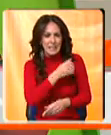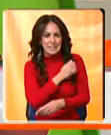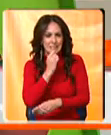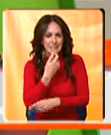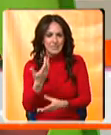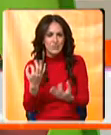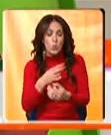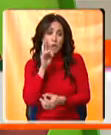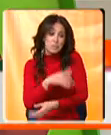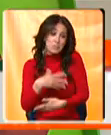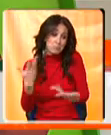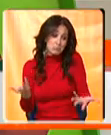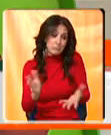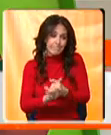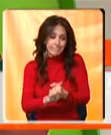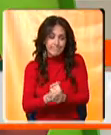Pelo que eu vi.